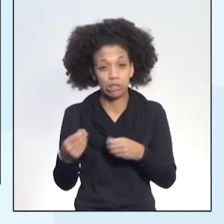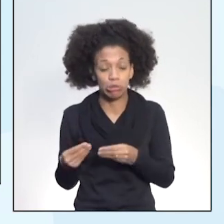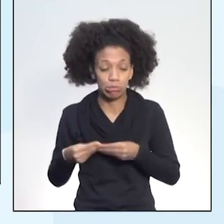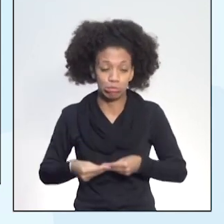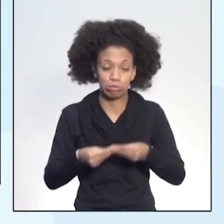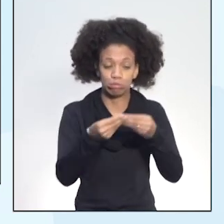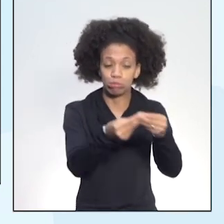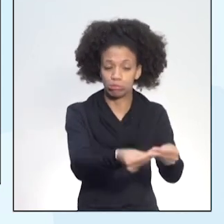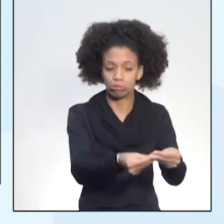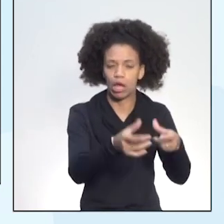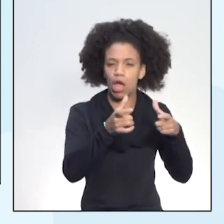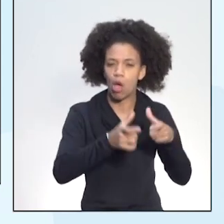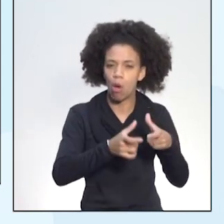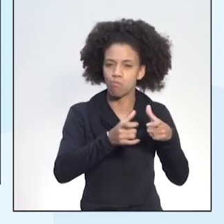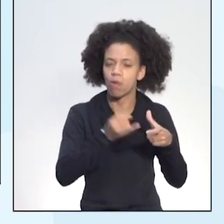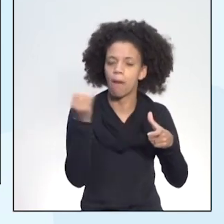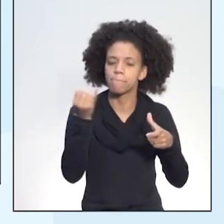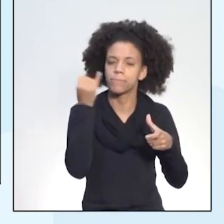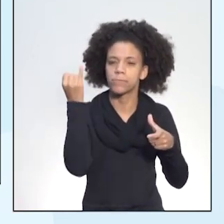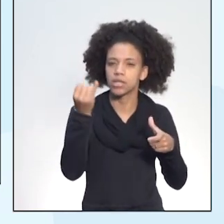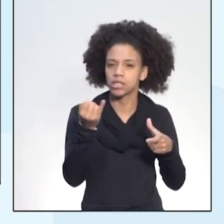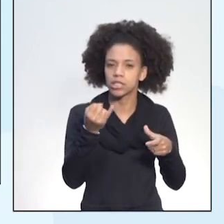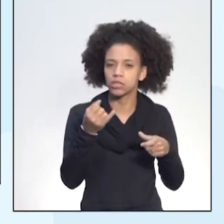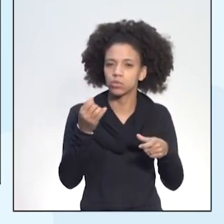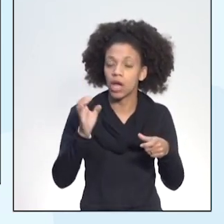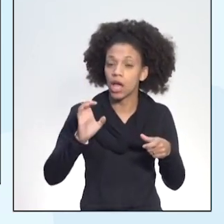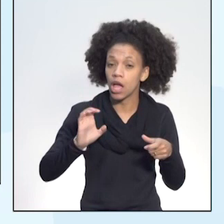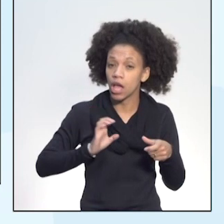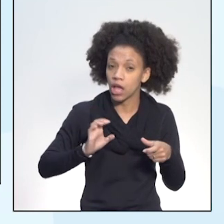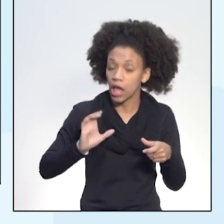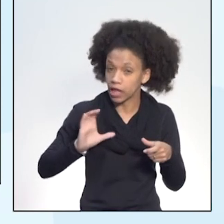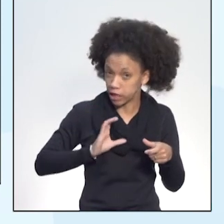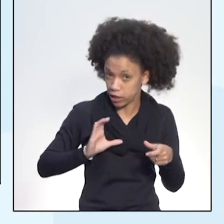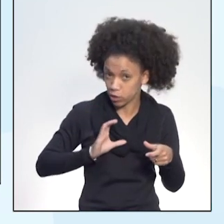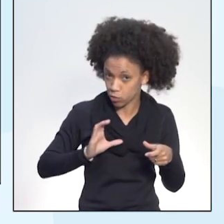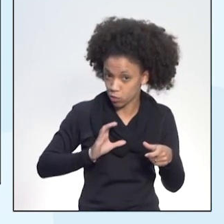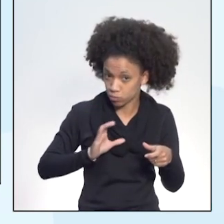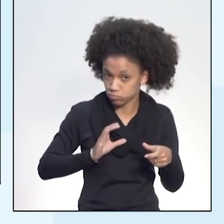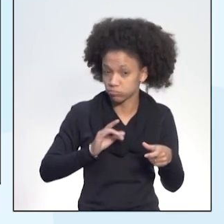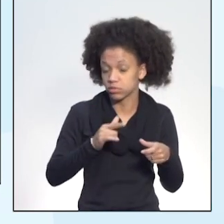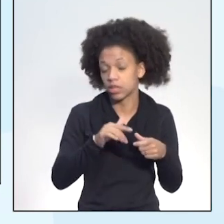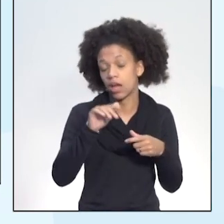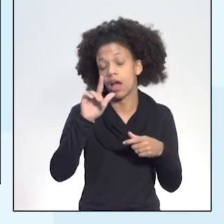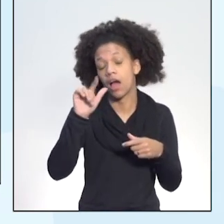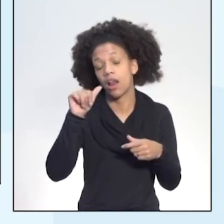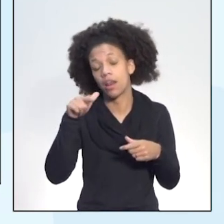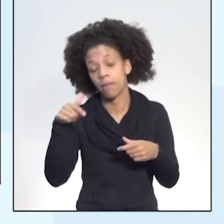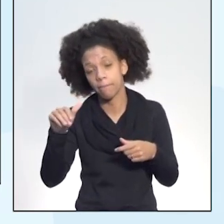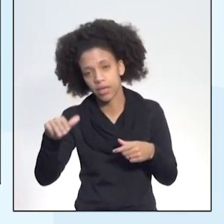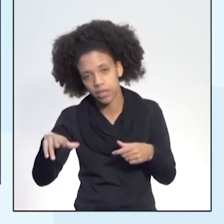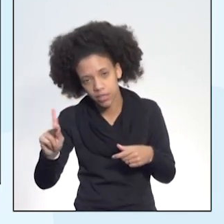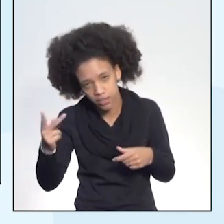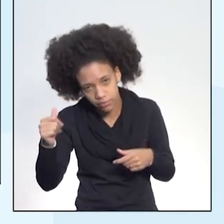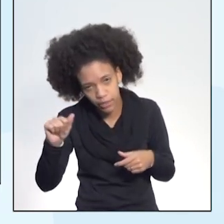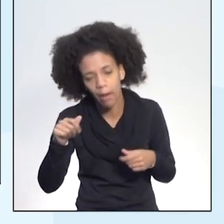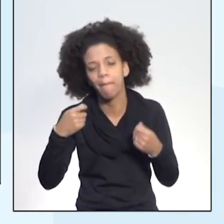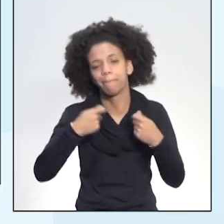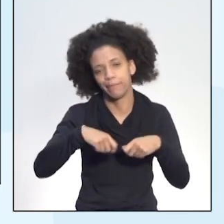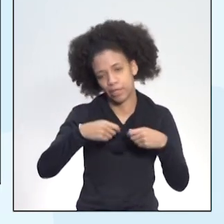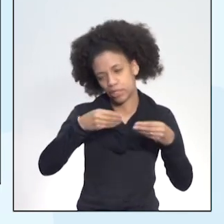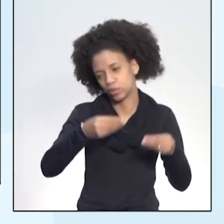muito importante, rico em minérios, a Alsácia-Lorena. A Alemanha teve que devolver